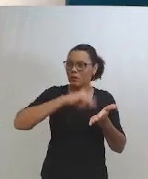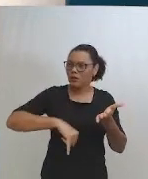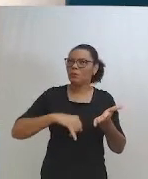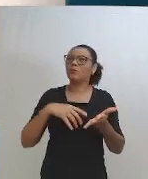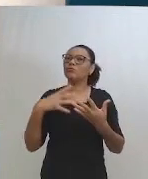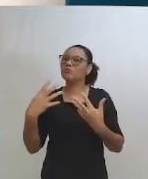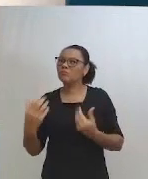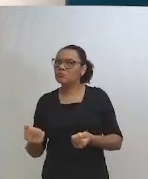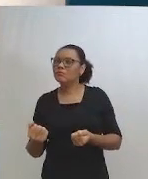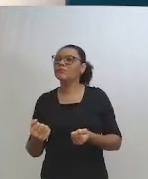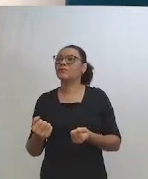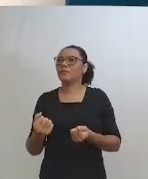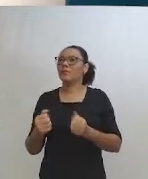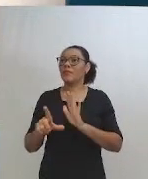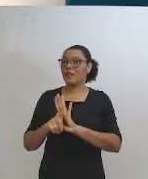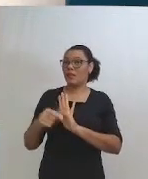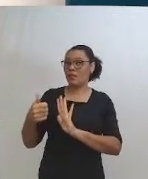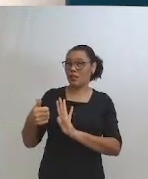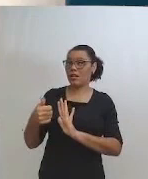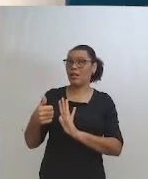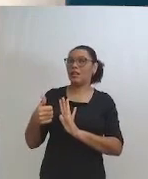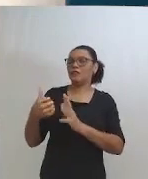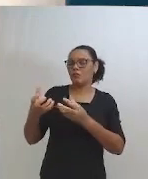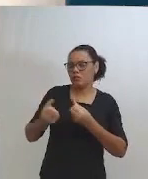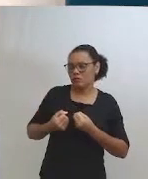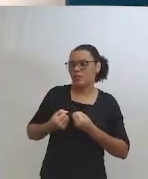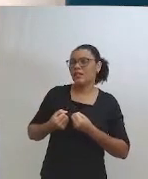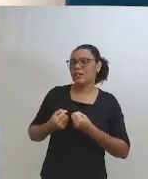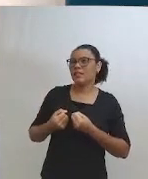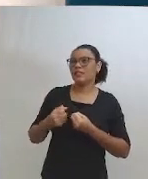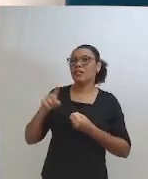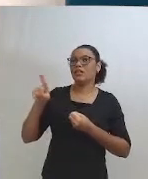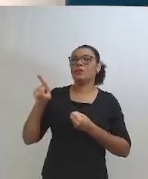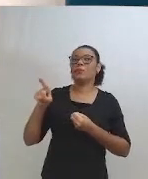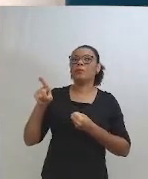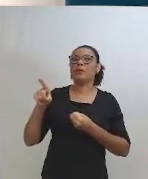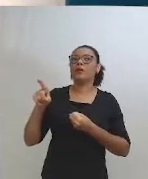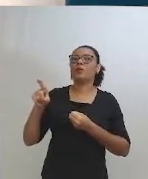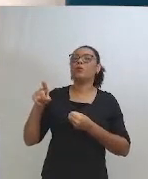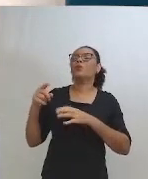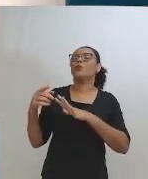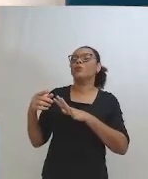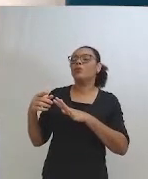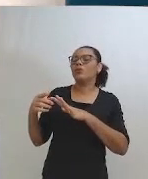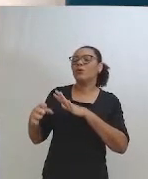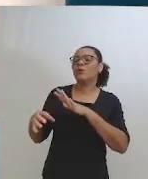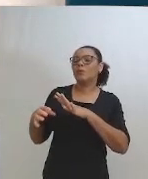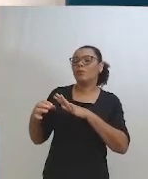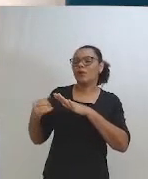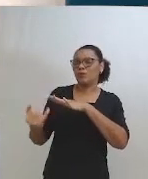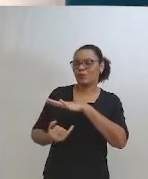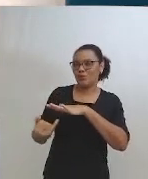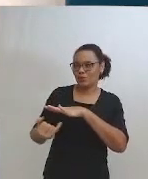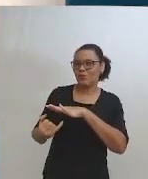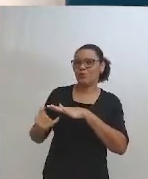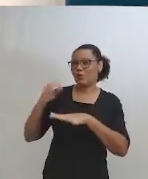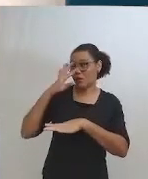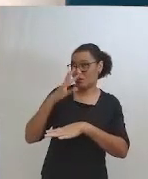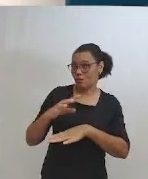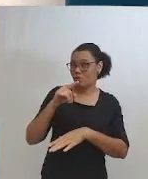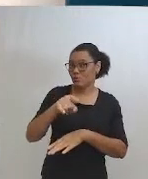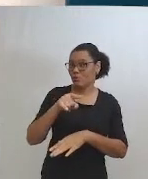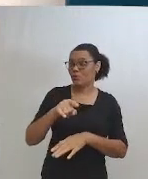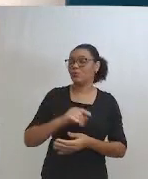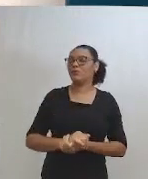dados obtidos pelo órgão da acusação e os dele decorrentes. A requisição ou requerimento de forma direta pelo órgão da acusação à Receita